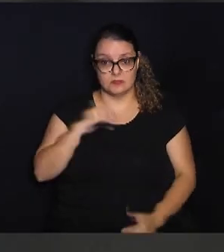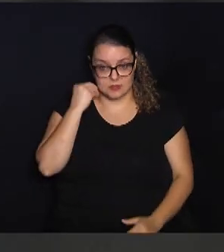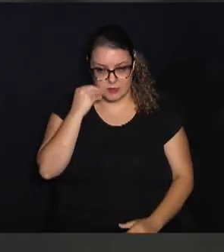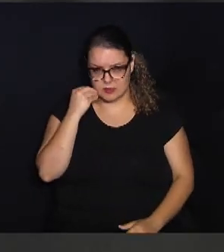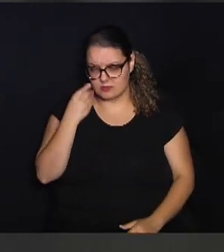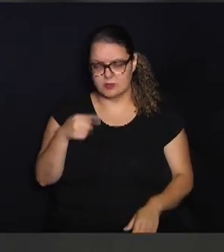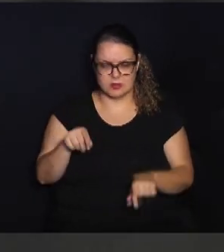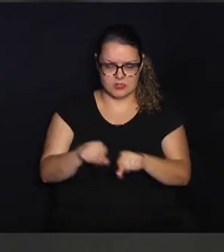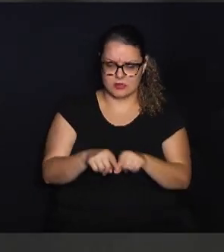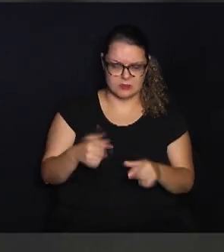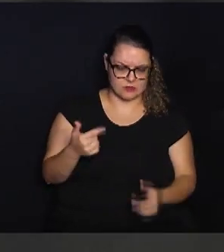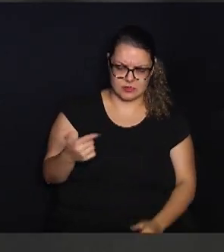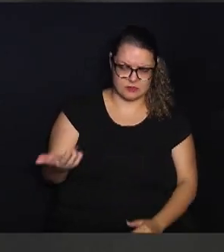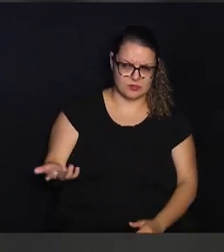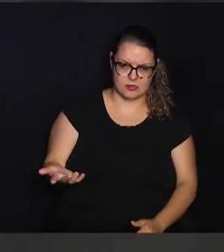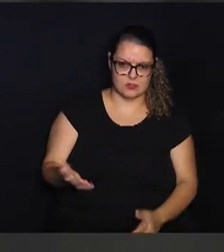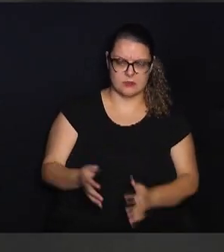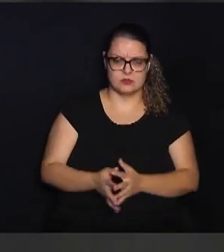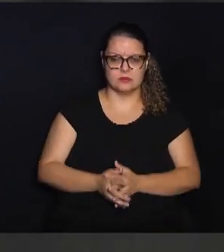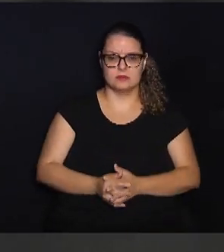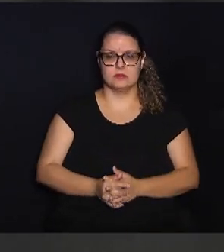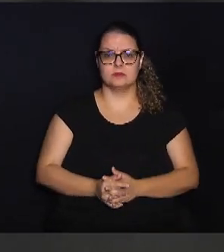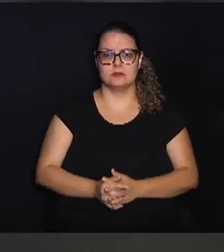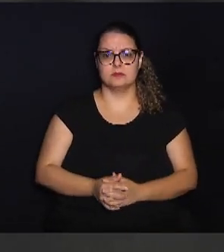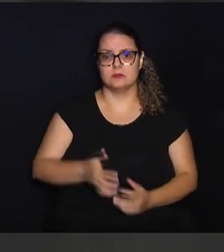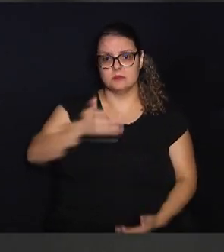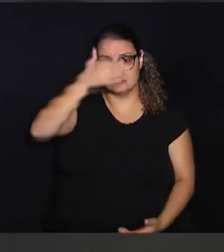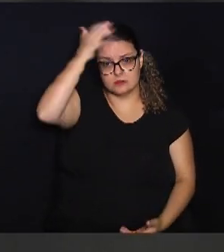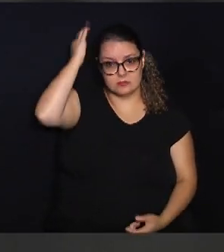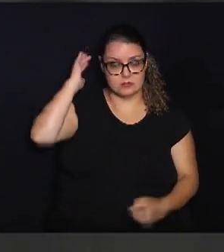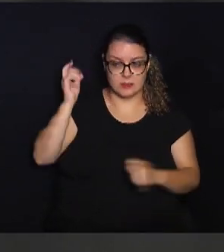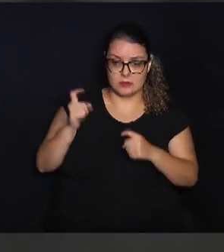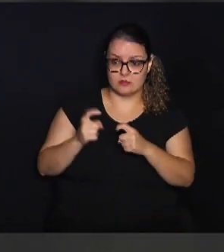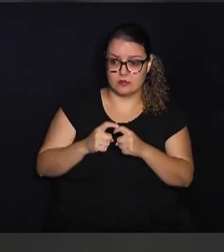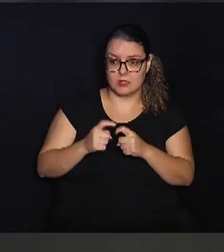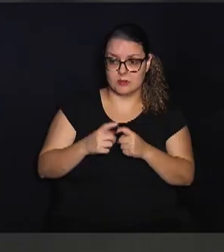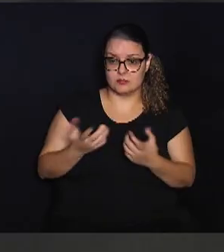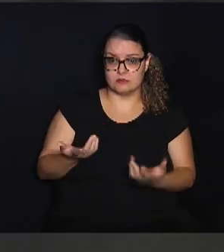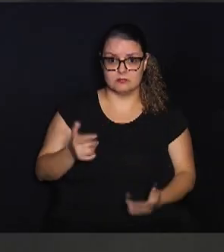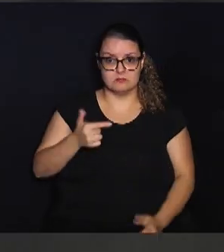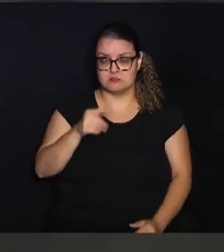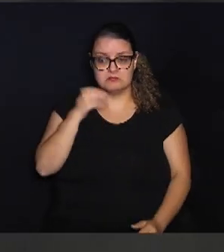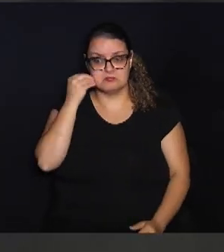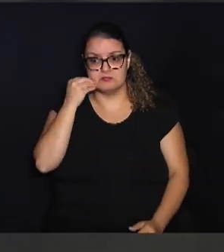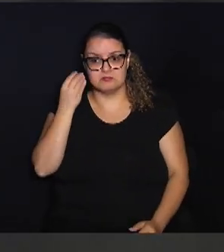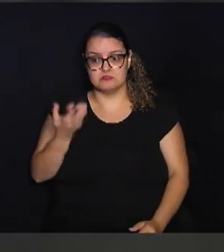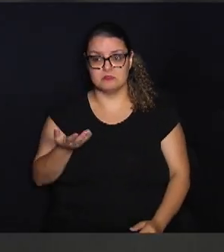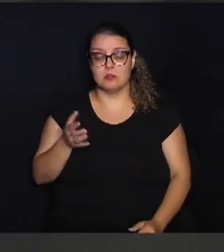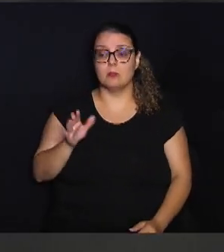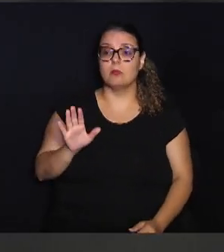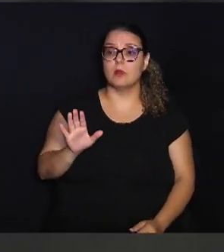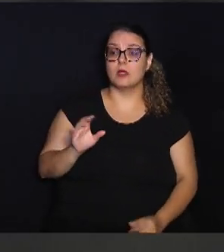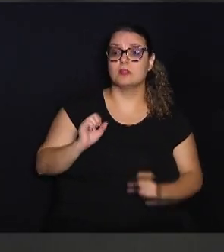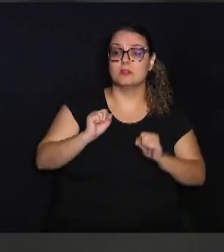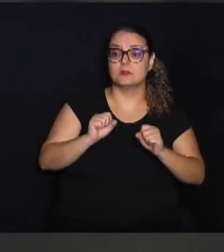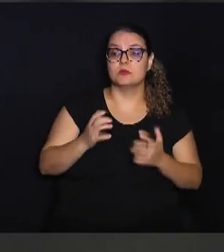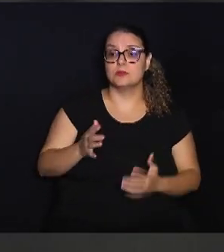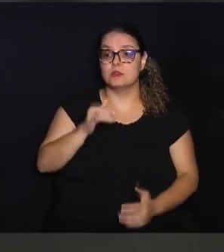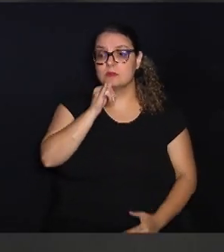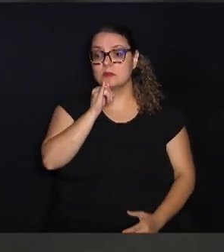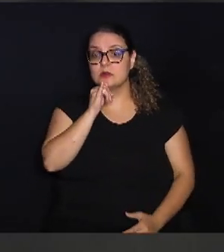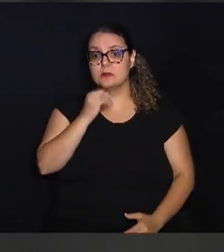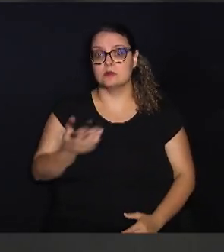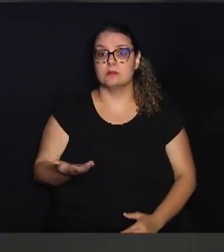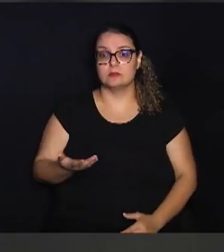né? Então, o Dário é médico, não tem essa experiência, mas ele poderia se